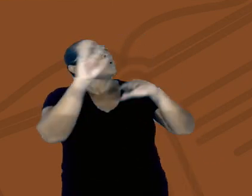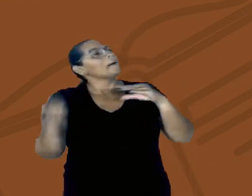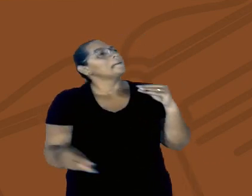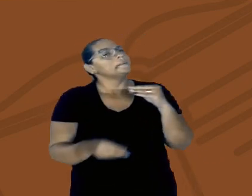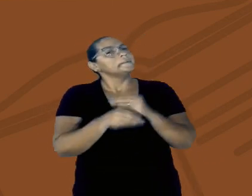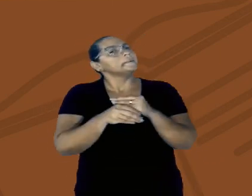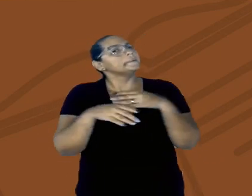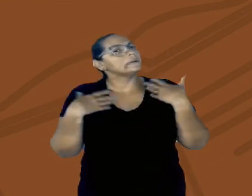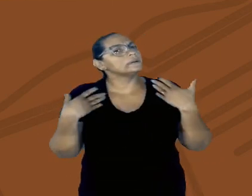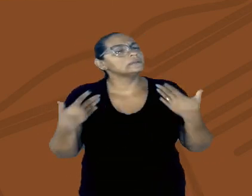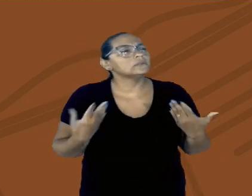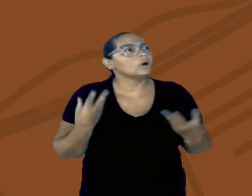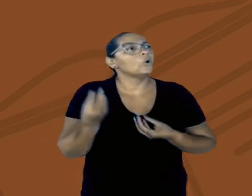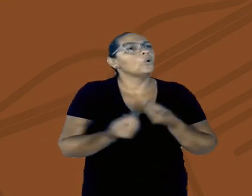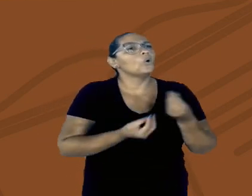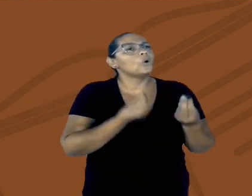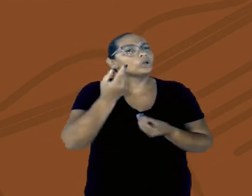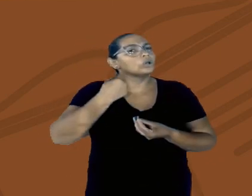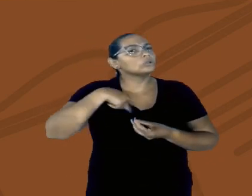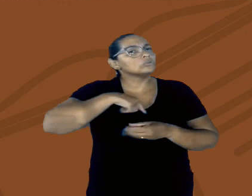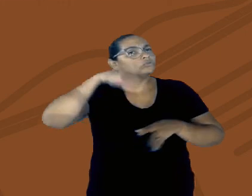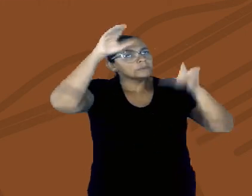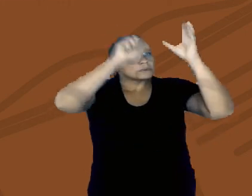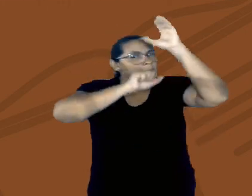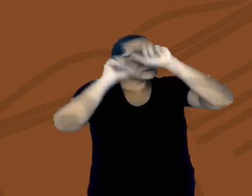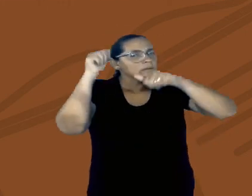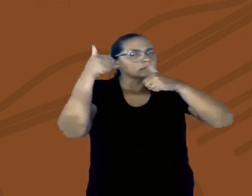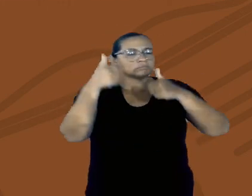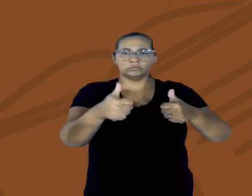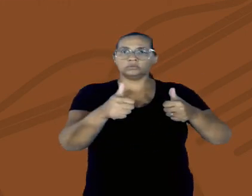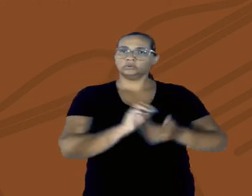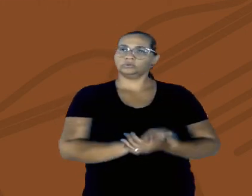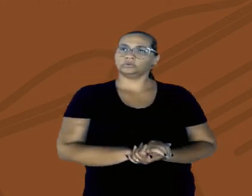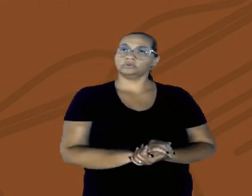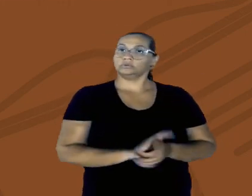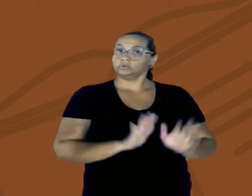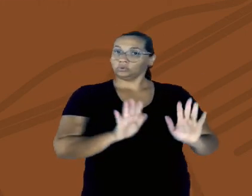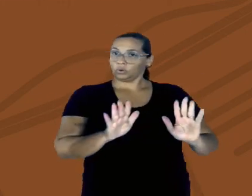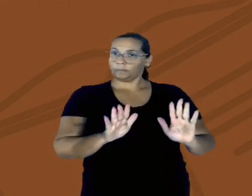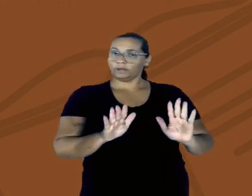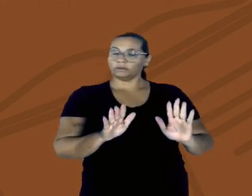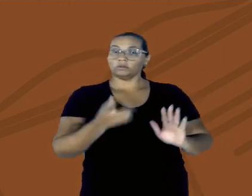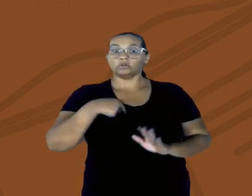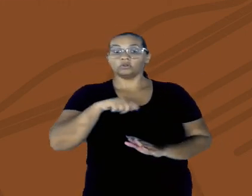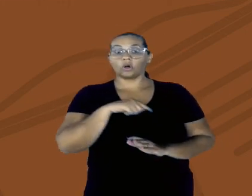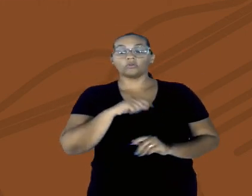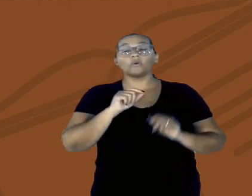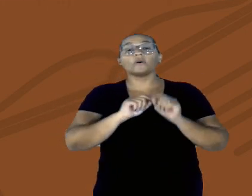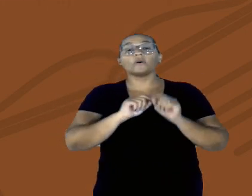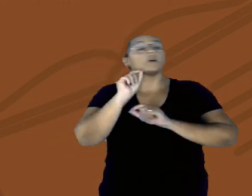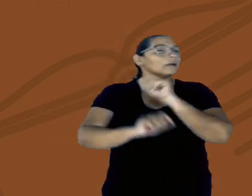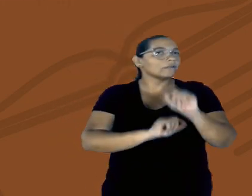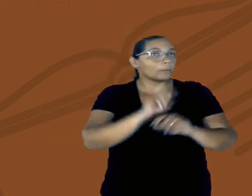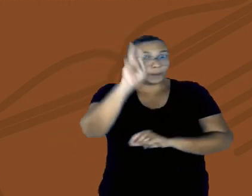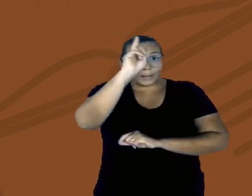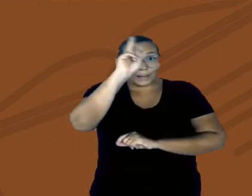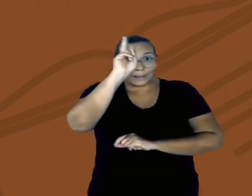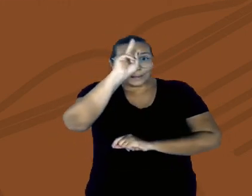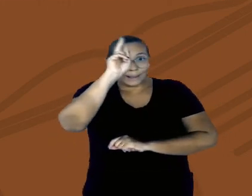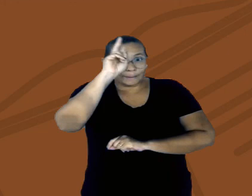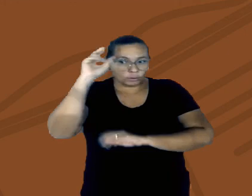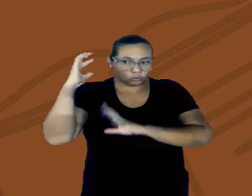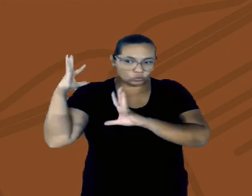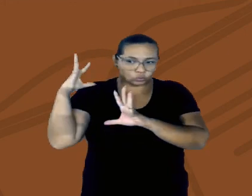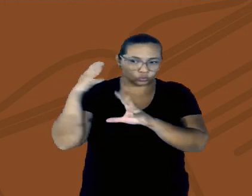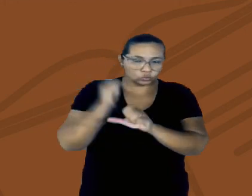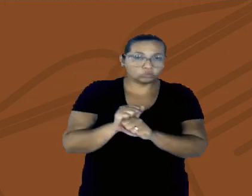temática, o que nós iremos estudar? Inicialmente, faremos aqui uma breve revisão sobre